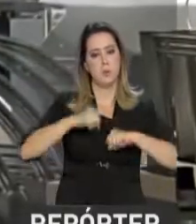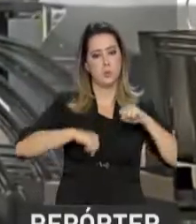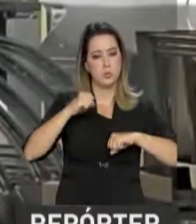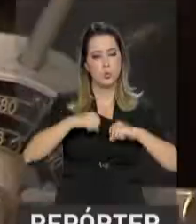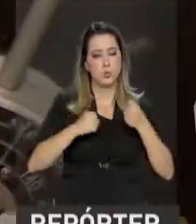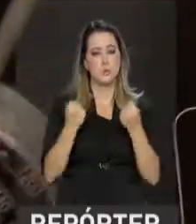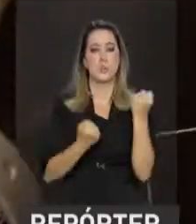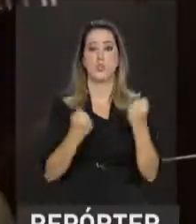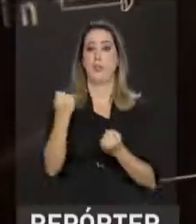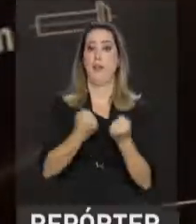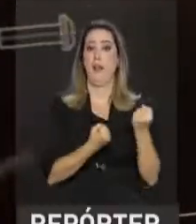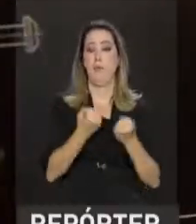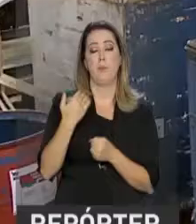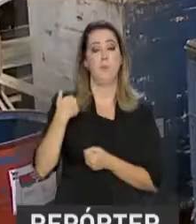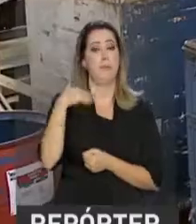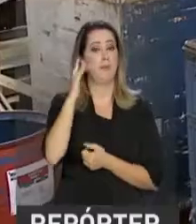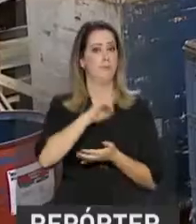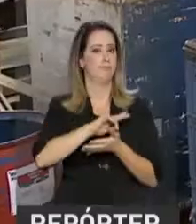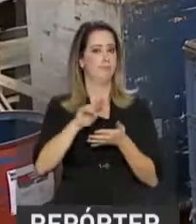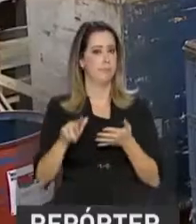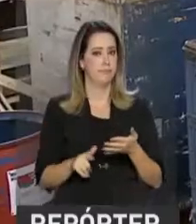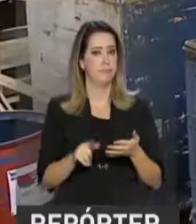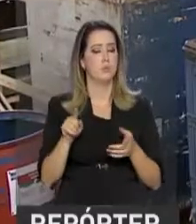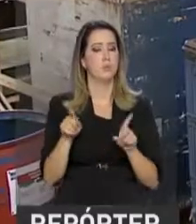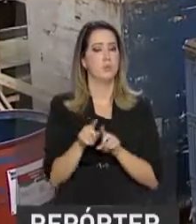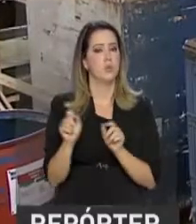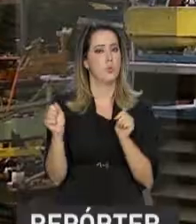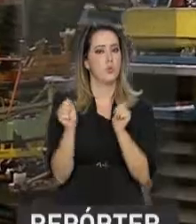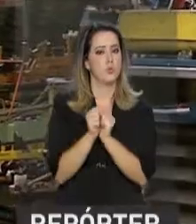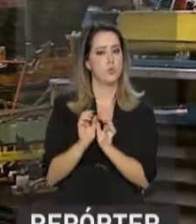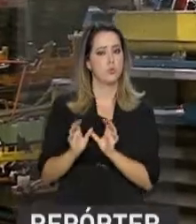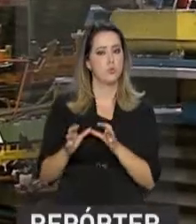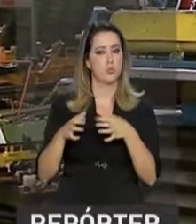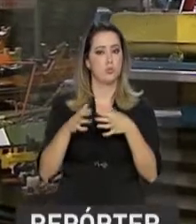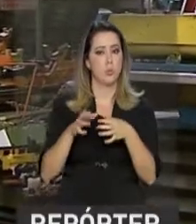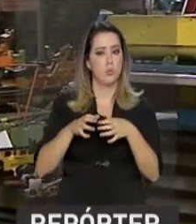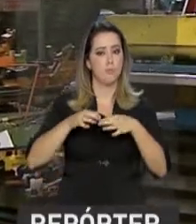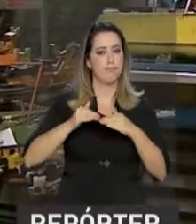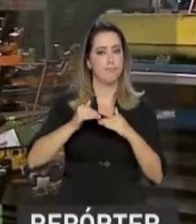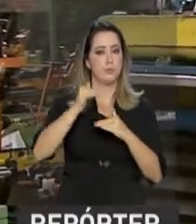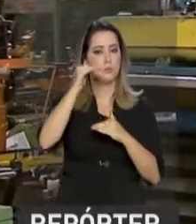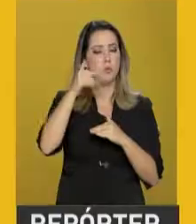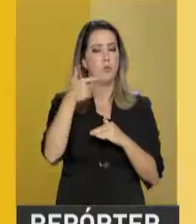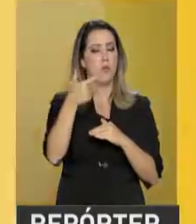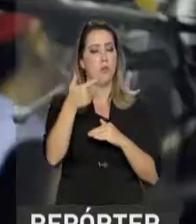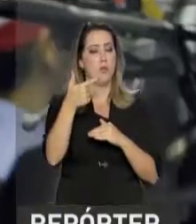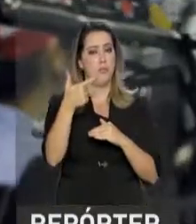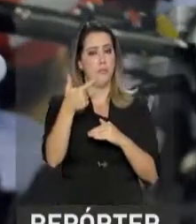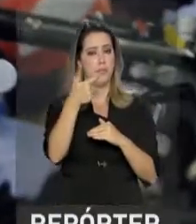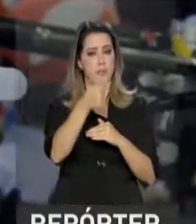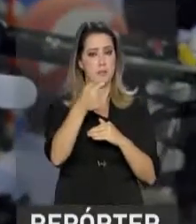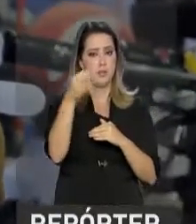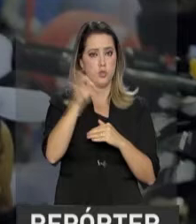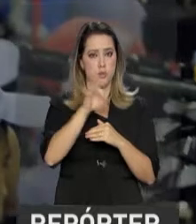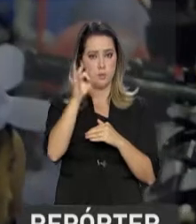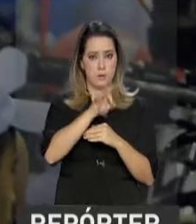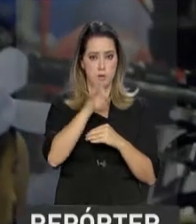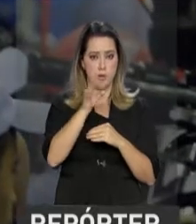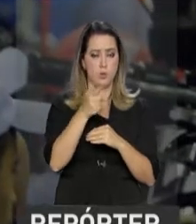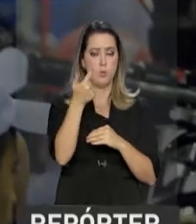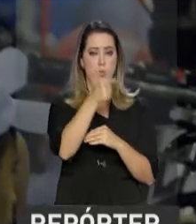automotores reboques e carrocerias que juntos tiveram alta de mais de 27% outras áreas também